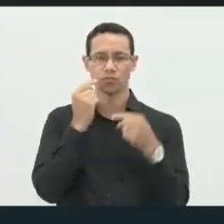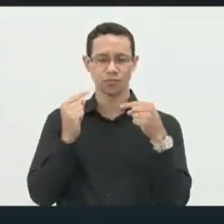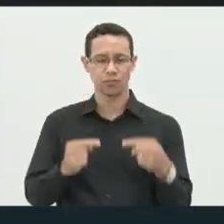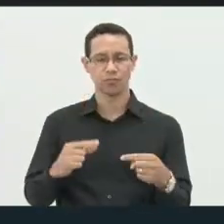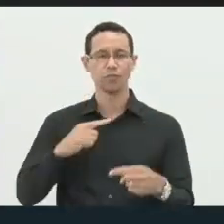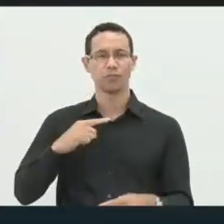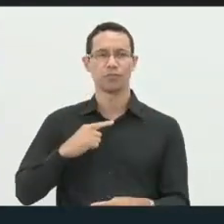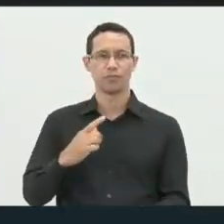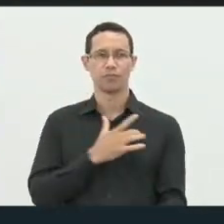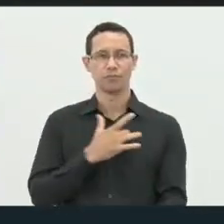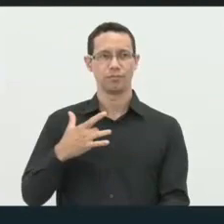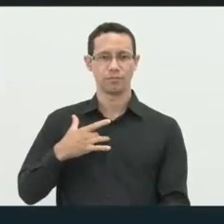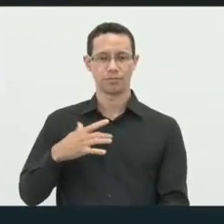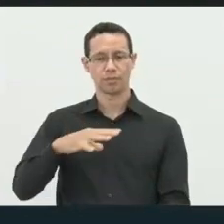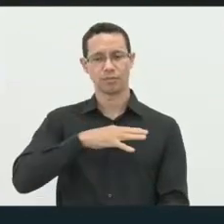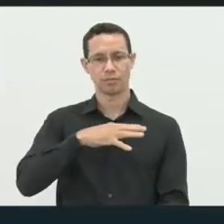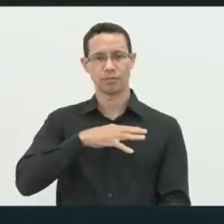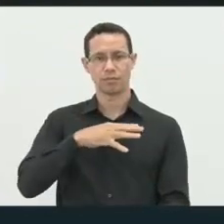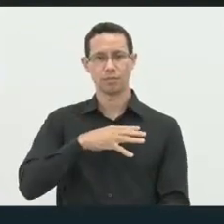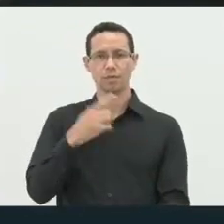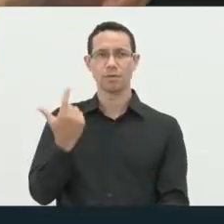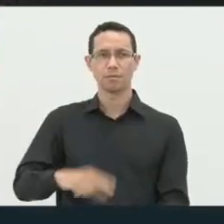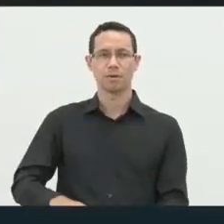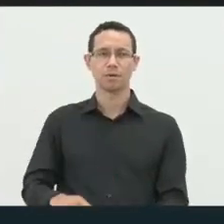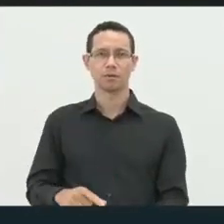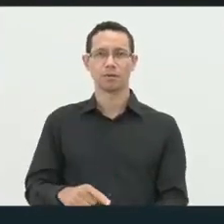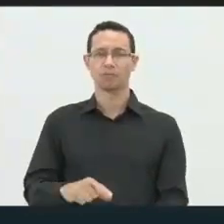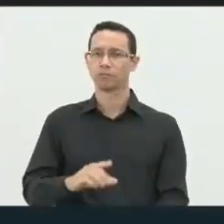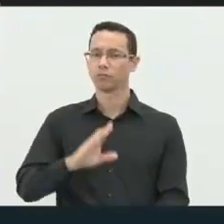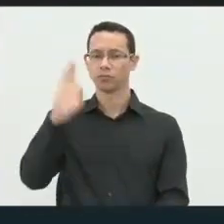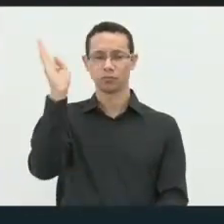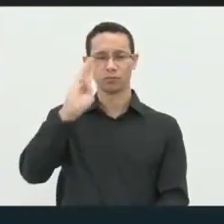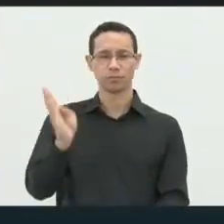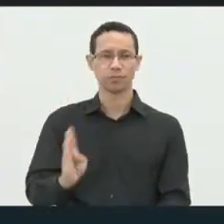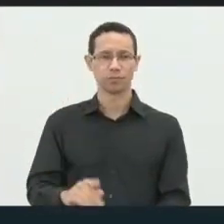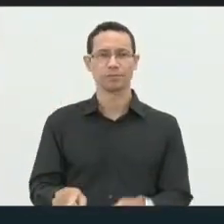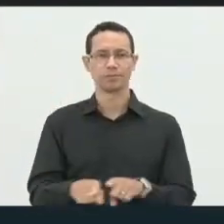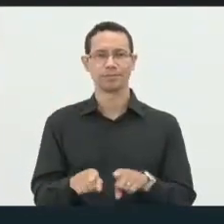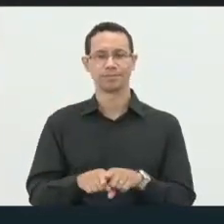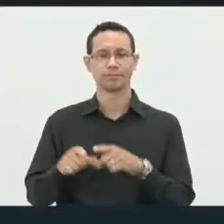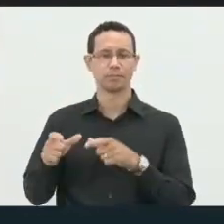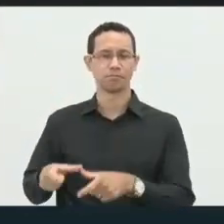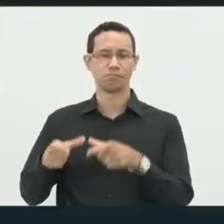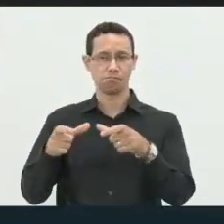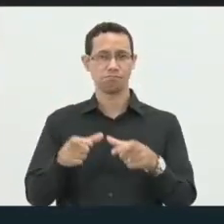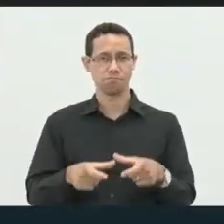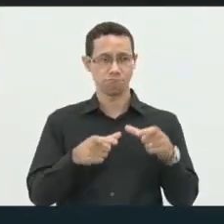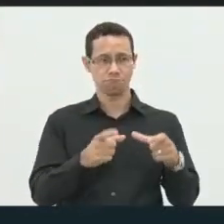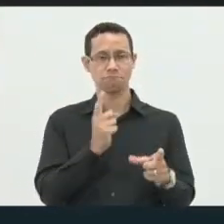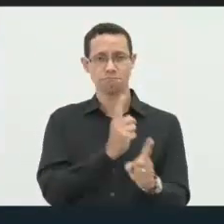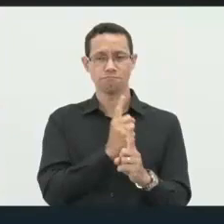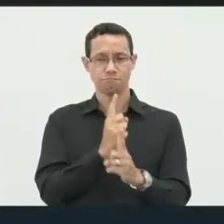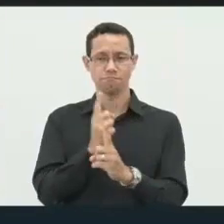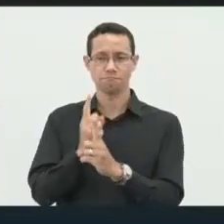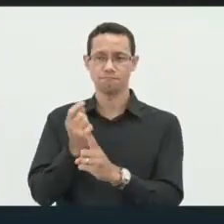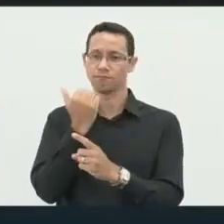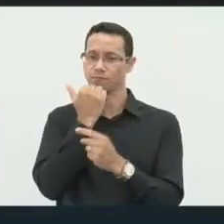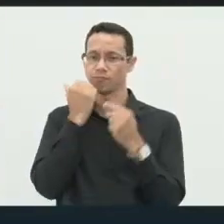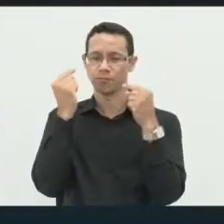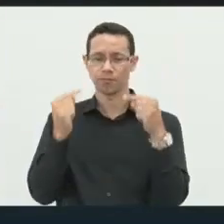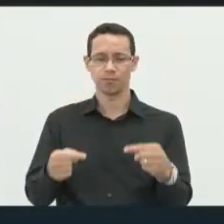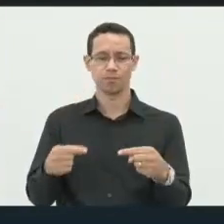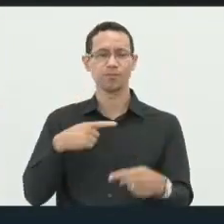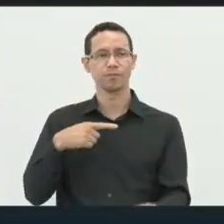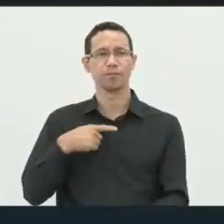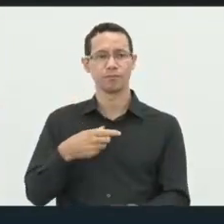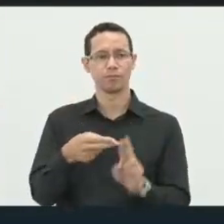cidade não só na nossa cidade como dura todo o Brasil aonde você vai você vai encontrar muitos desafios no